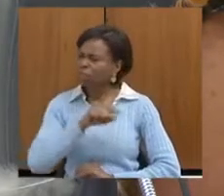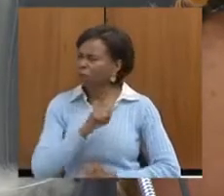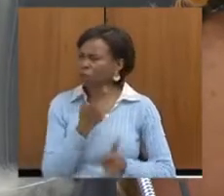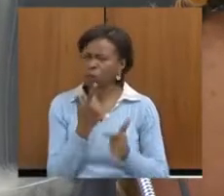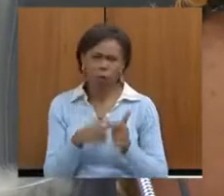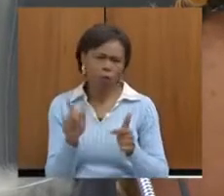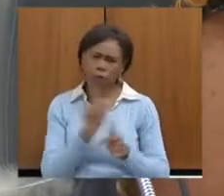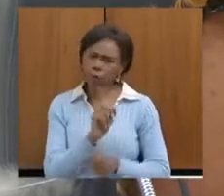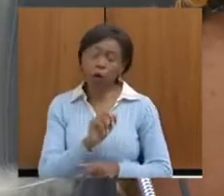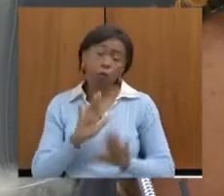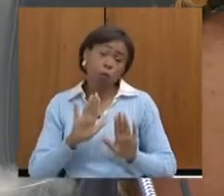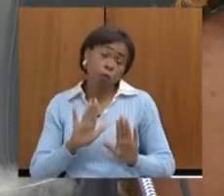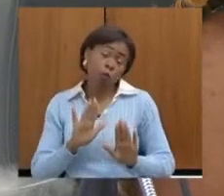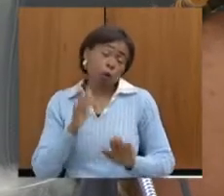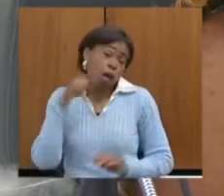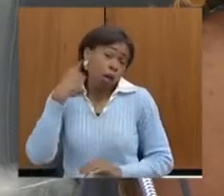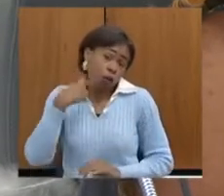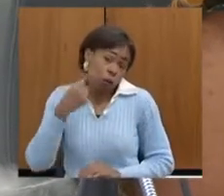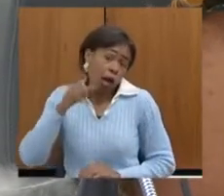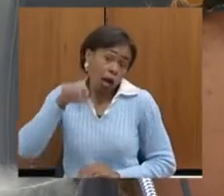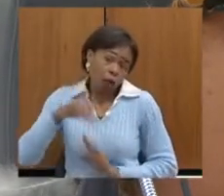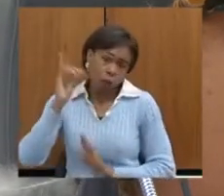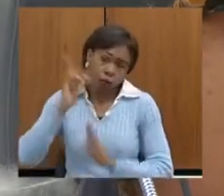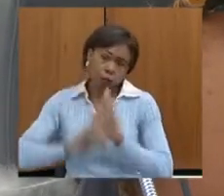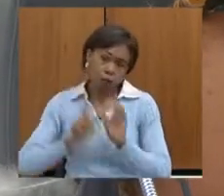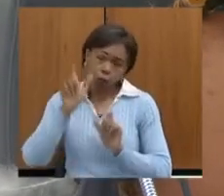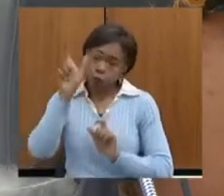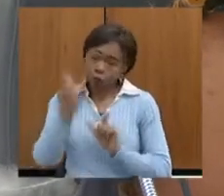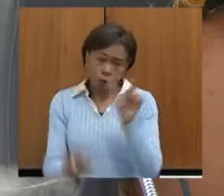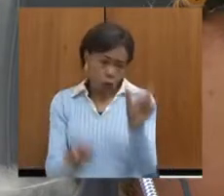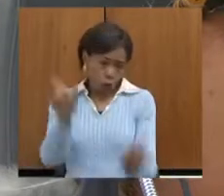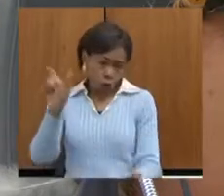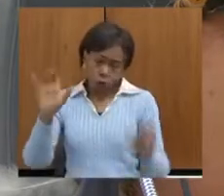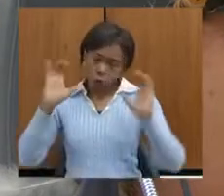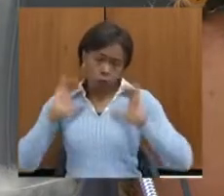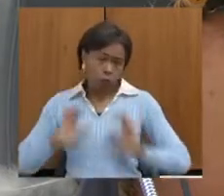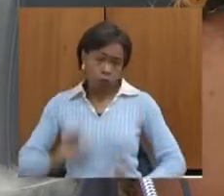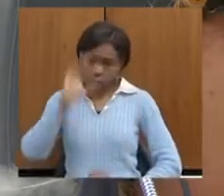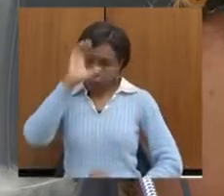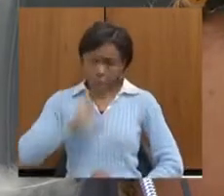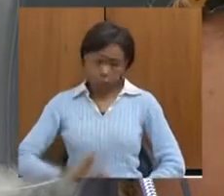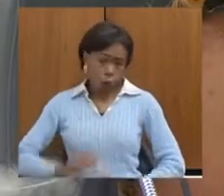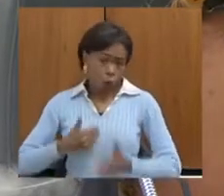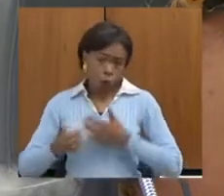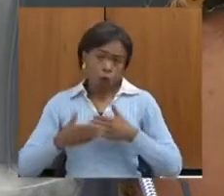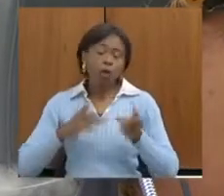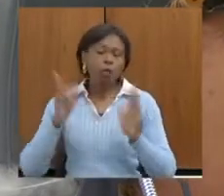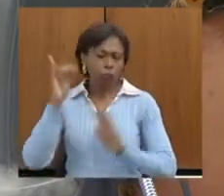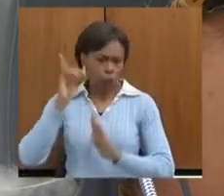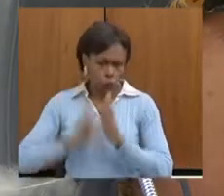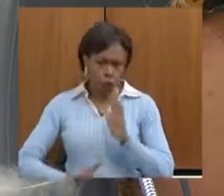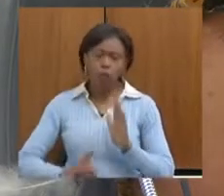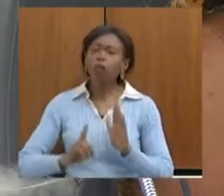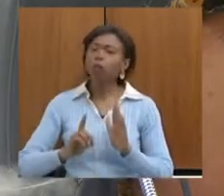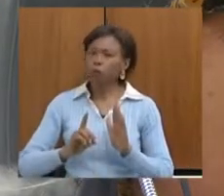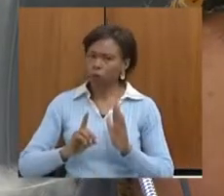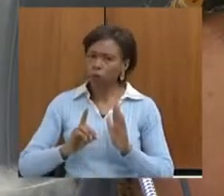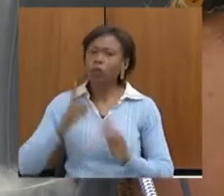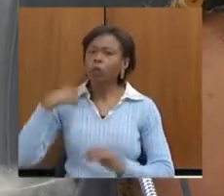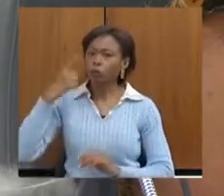porque o advogado é um direito do cidadão qualquer cidadão tem o direito de ter o seu advogado de confiança